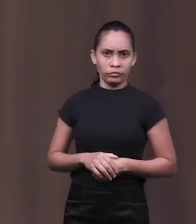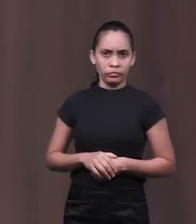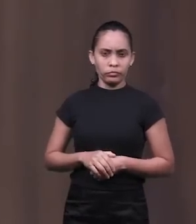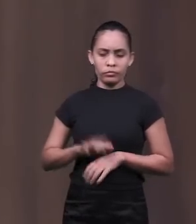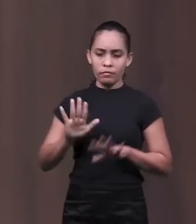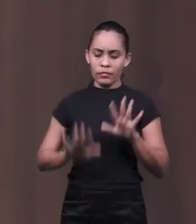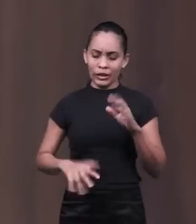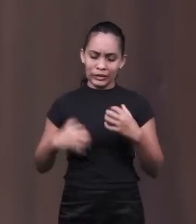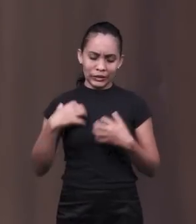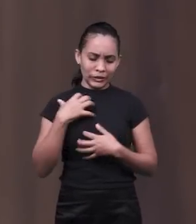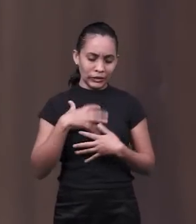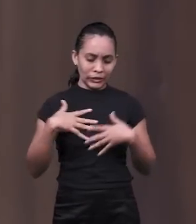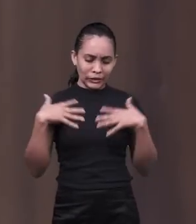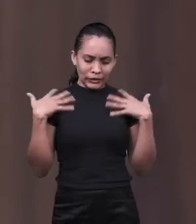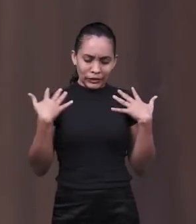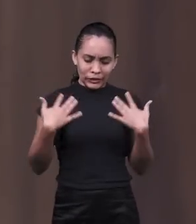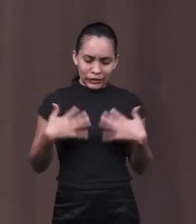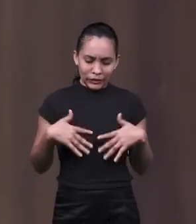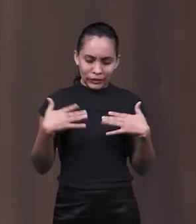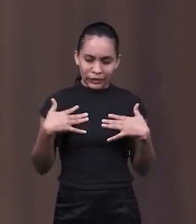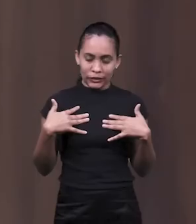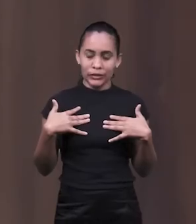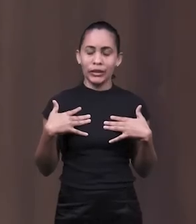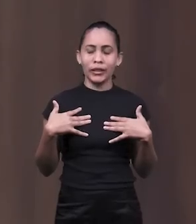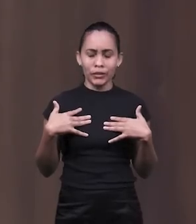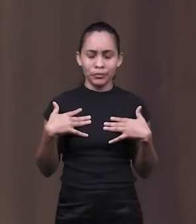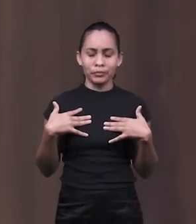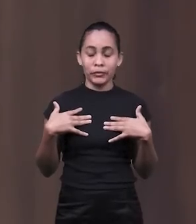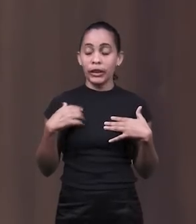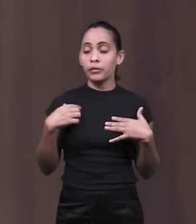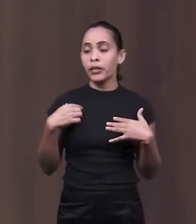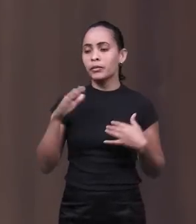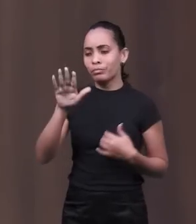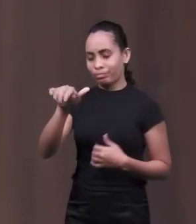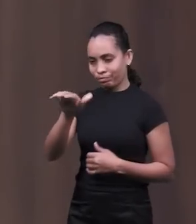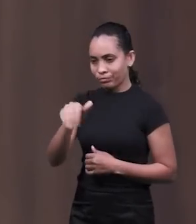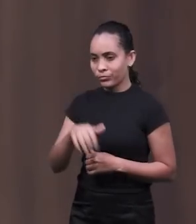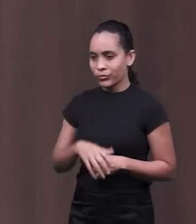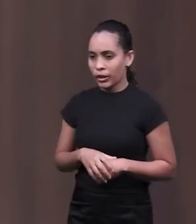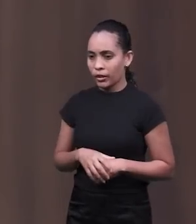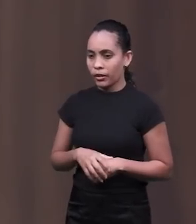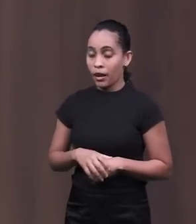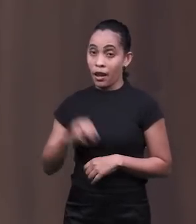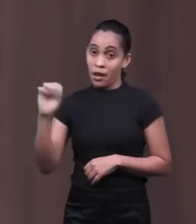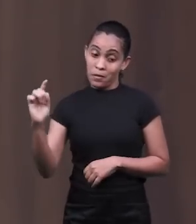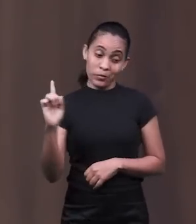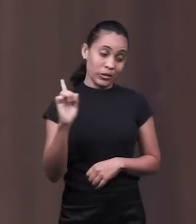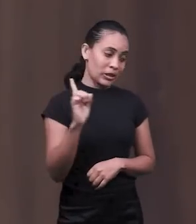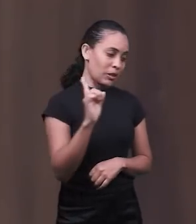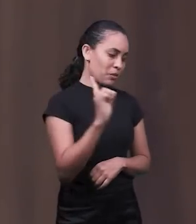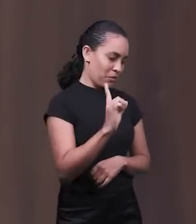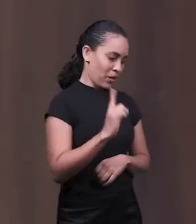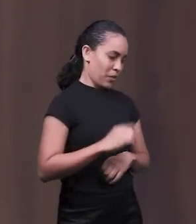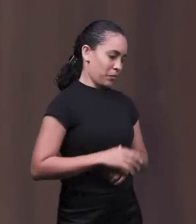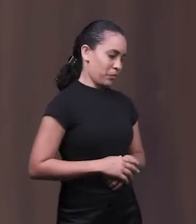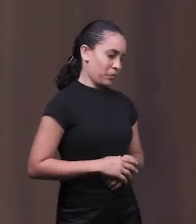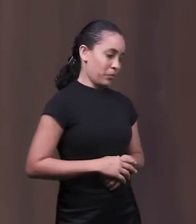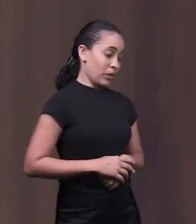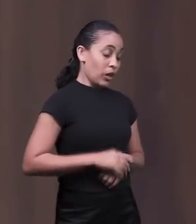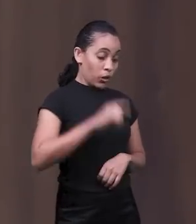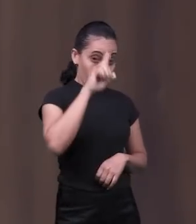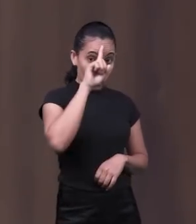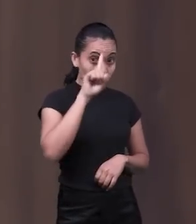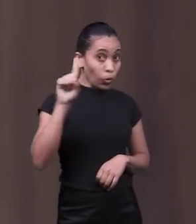às vezes ele vai estar aflito, vai estar angustiado e vai te procurar. E ali você vai ser uma mão estendida, uma